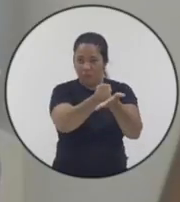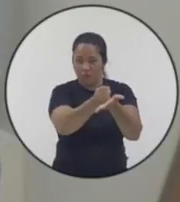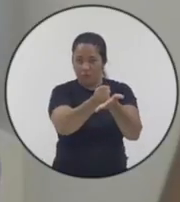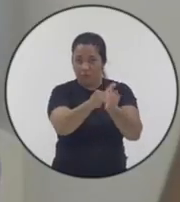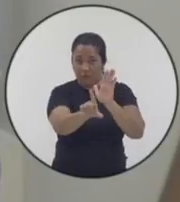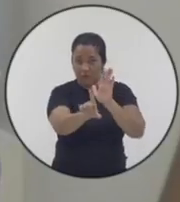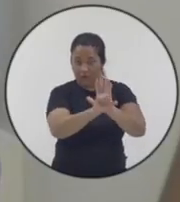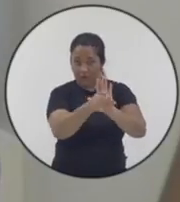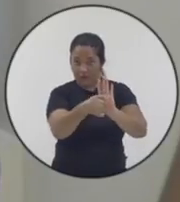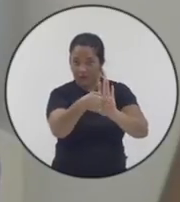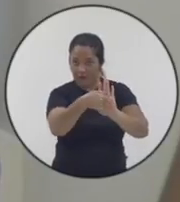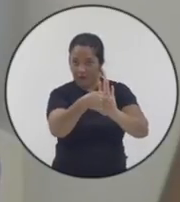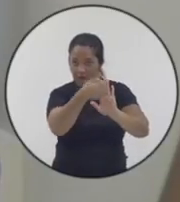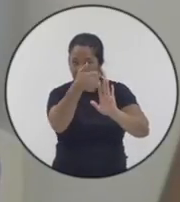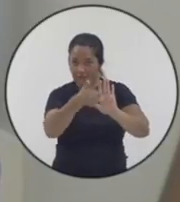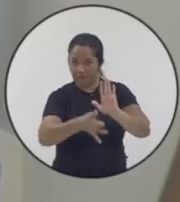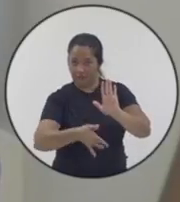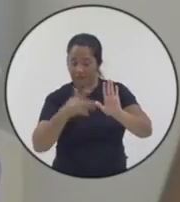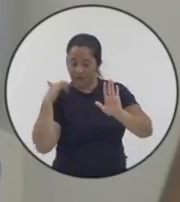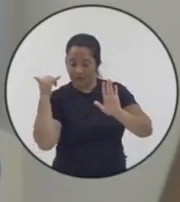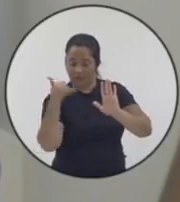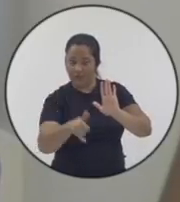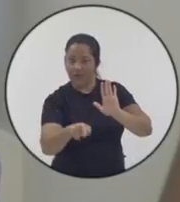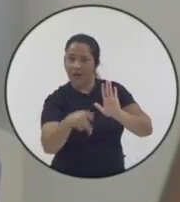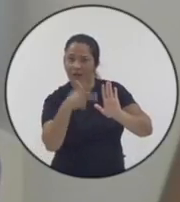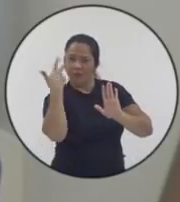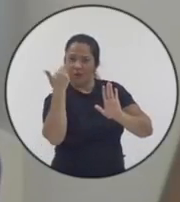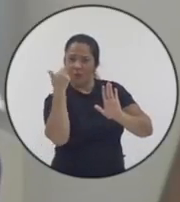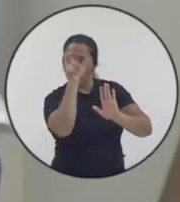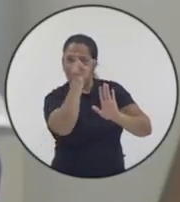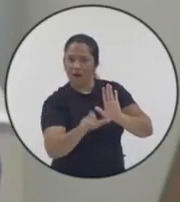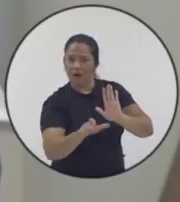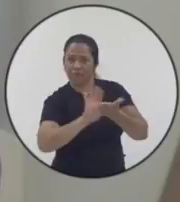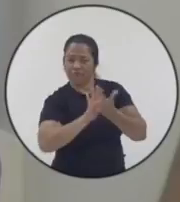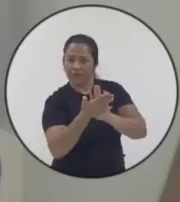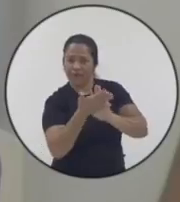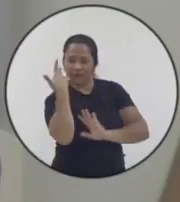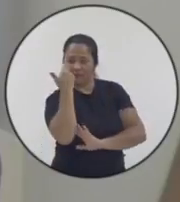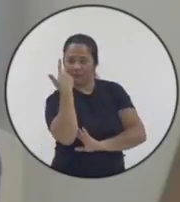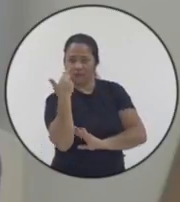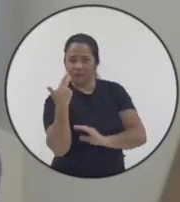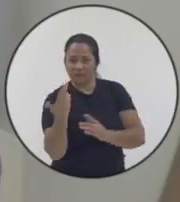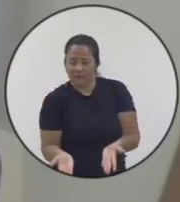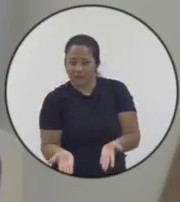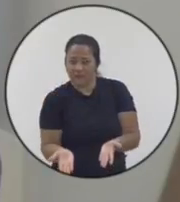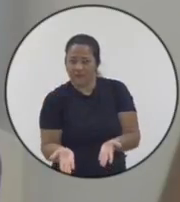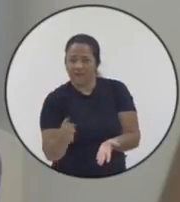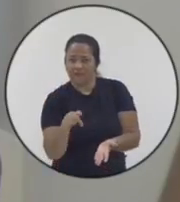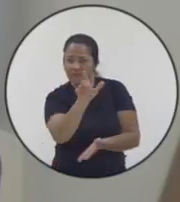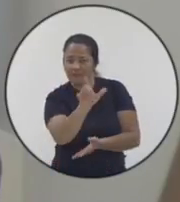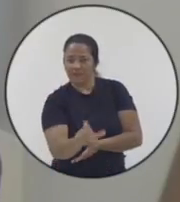que diga para elas que é normal ser uma pessoa trans e que possibilite a ela ser de